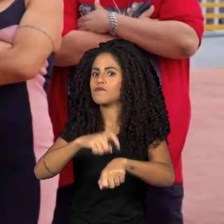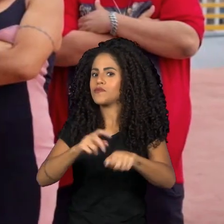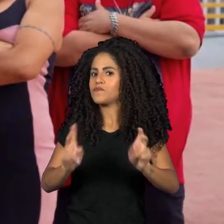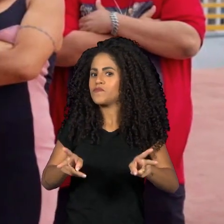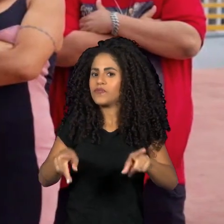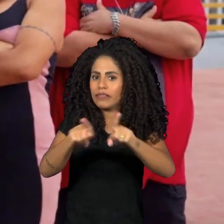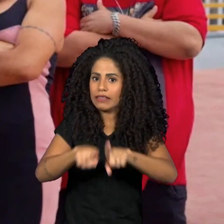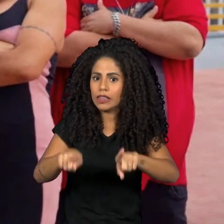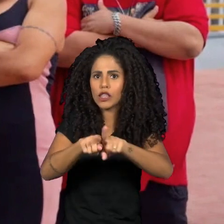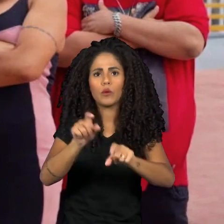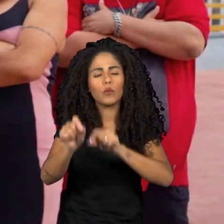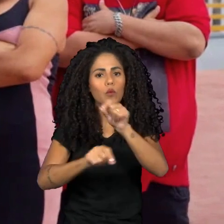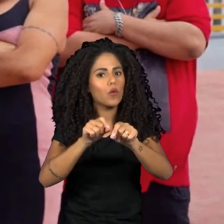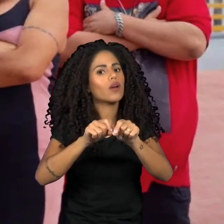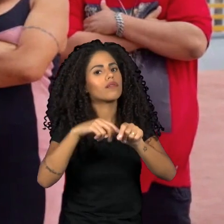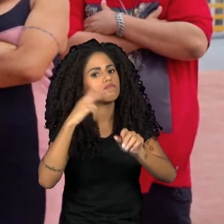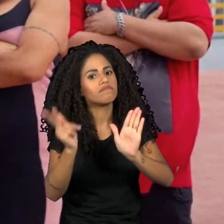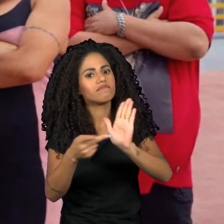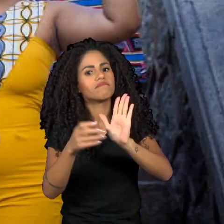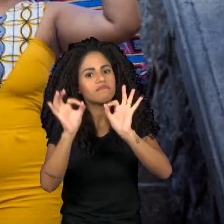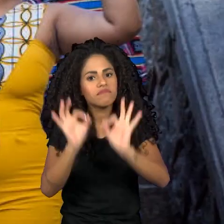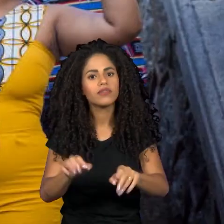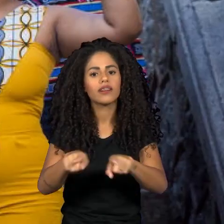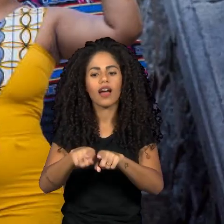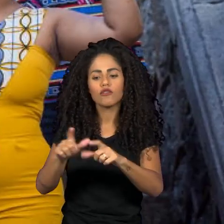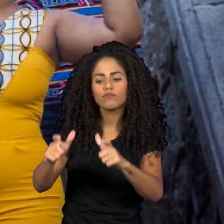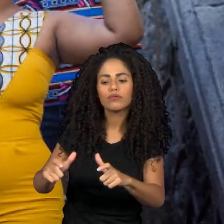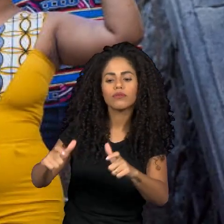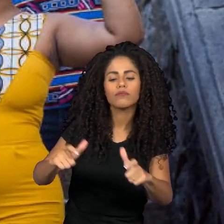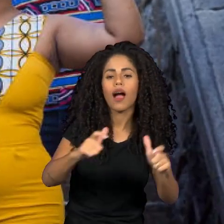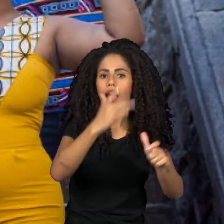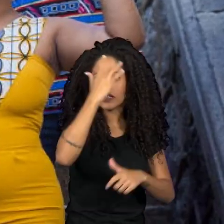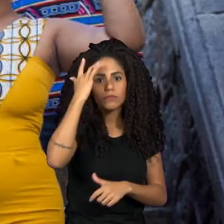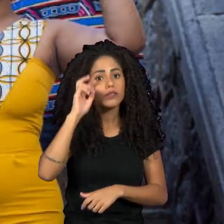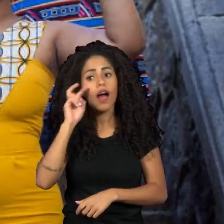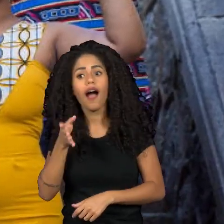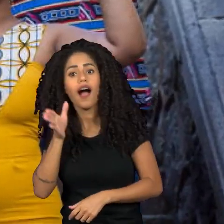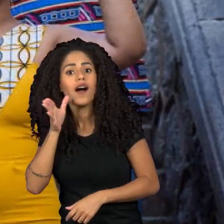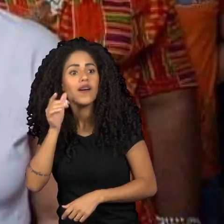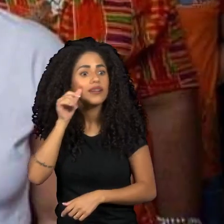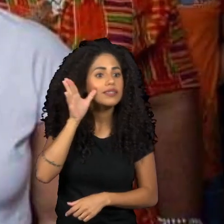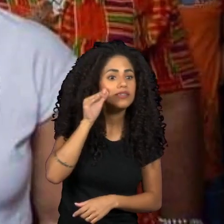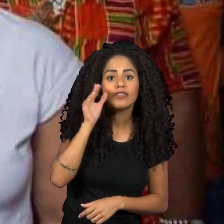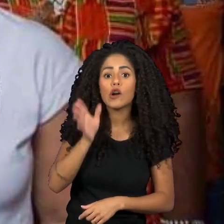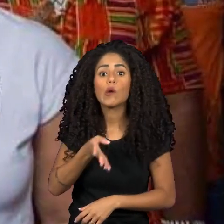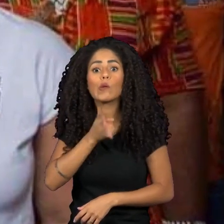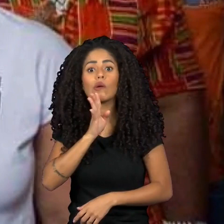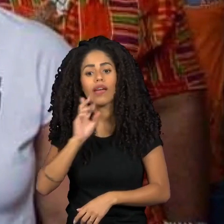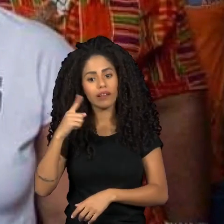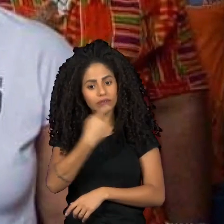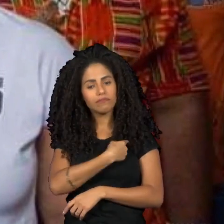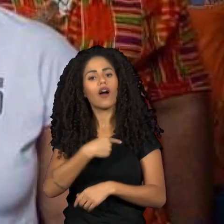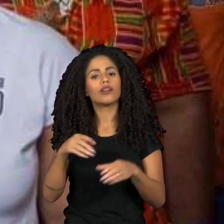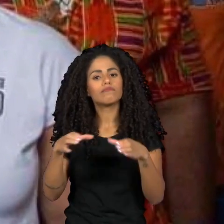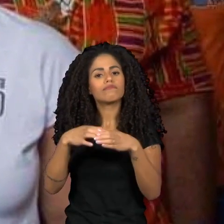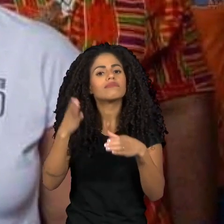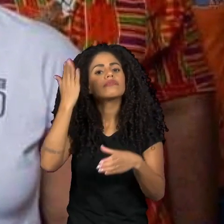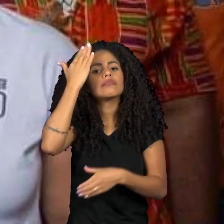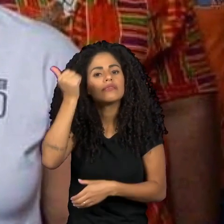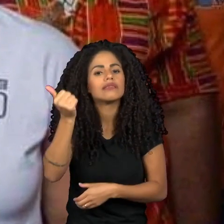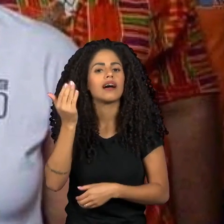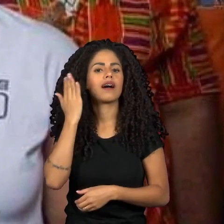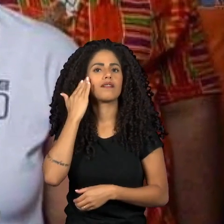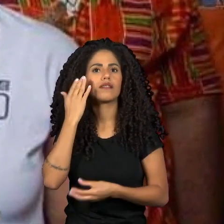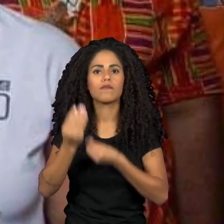acho que também tem uma legitimidade quando a gente chega no território. As pessoas nos reconhecem como co-vereadores, sabem que falando comigo, falando